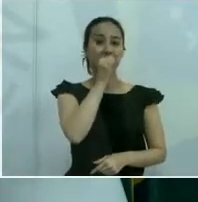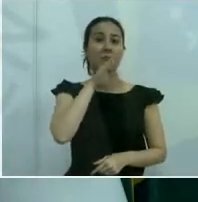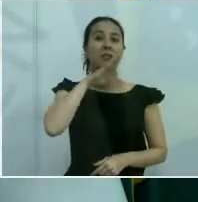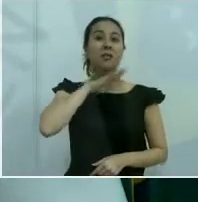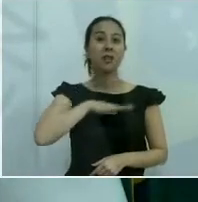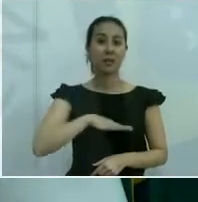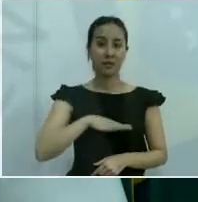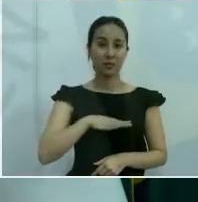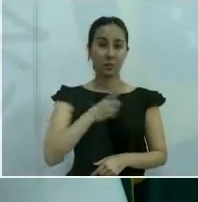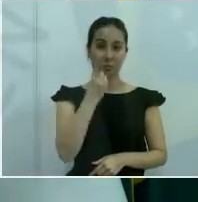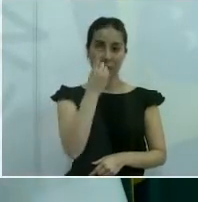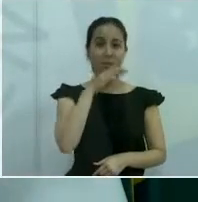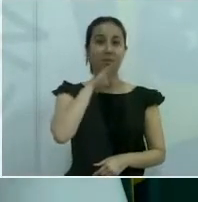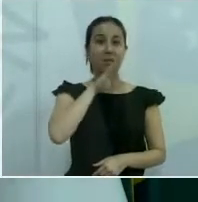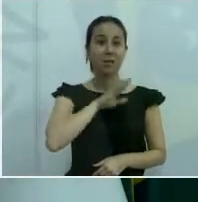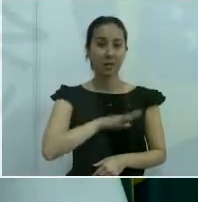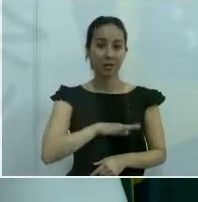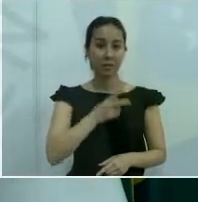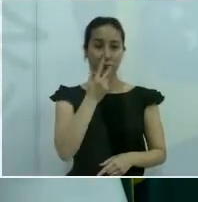manhã